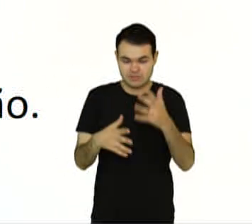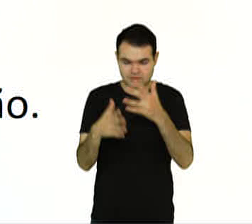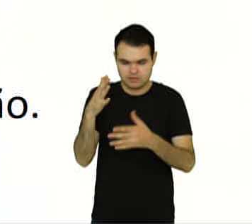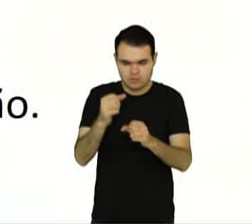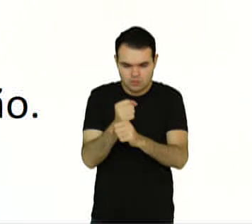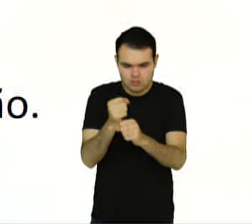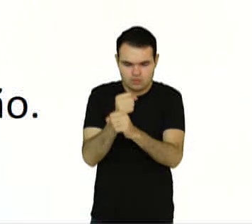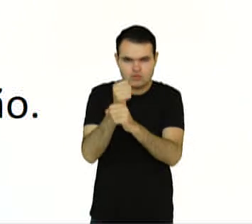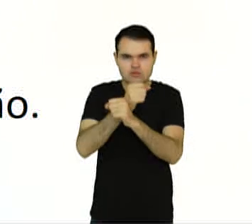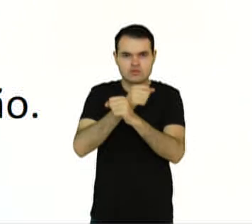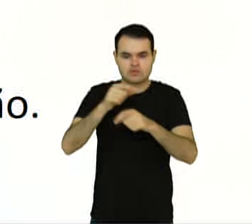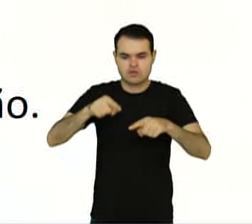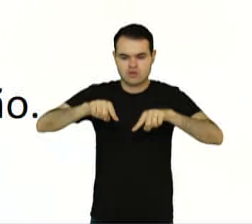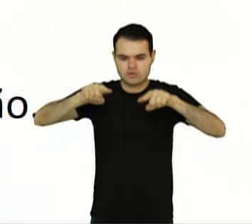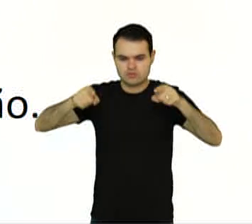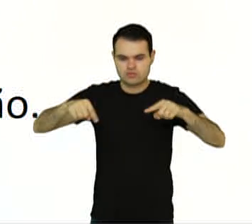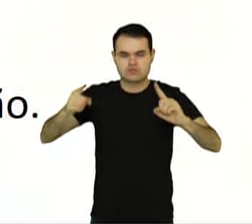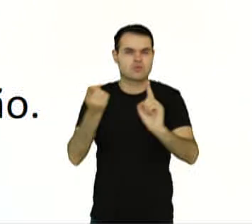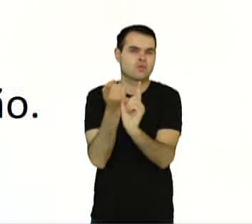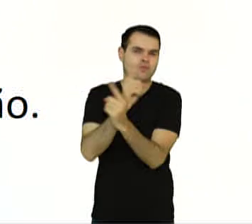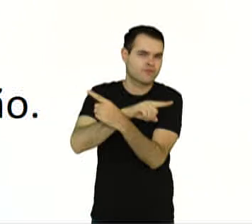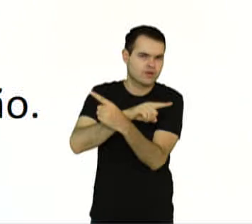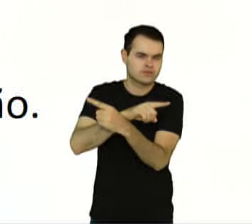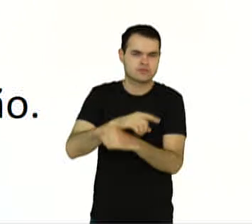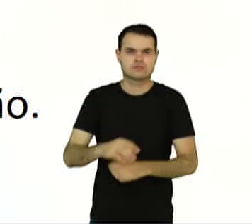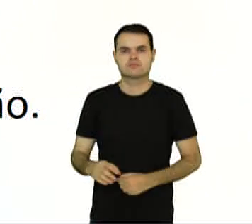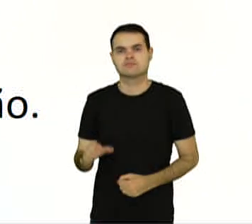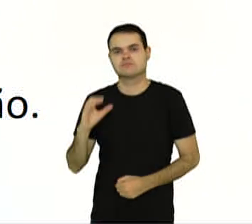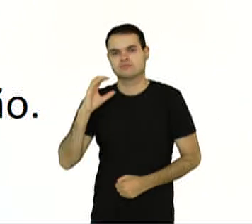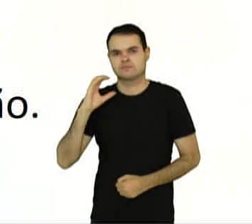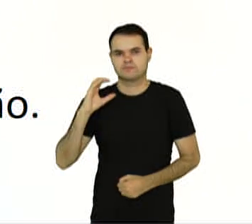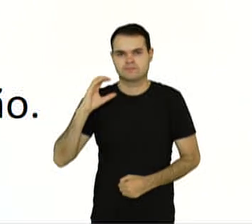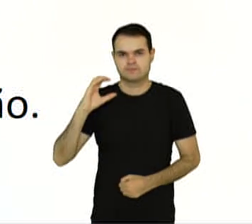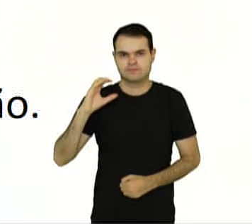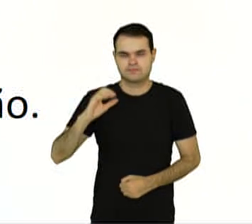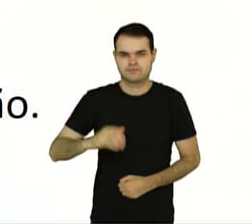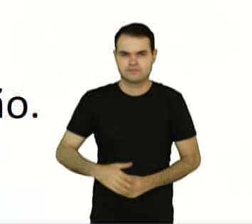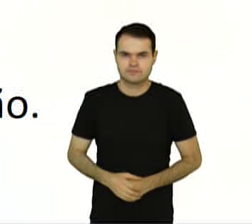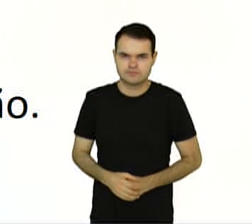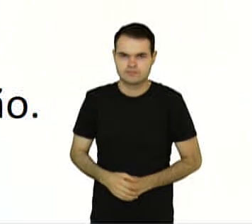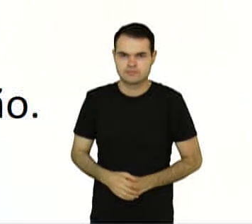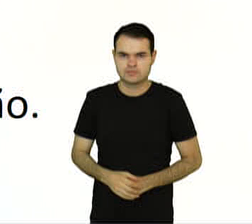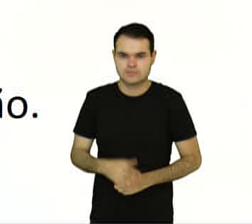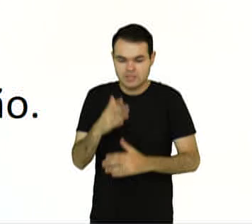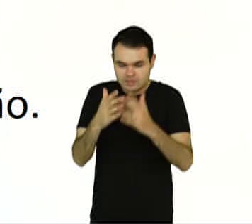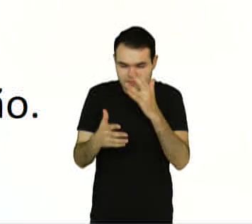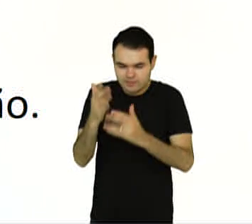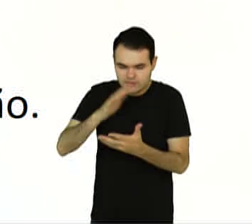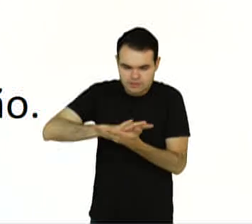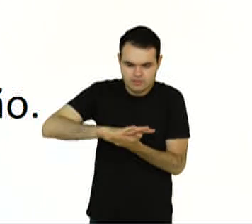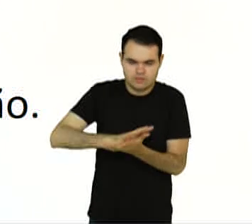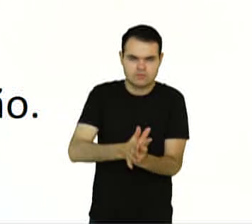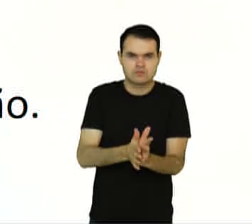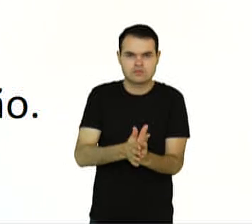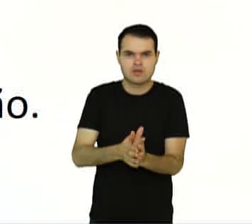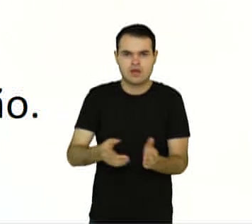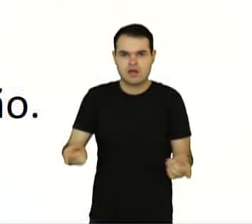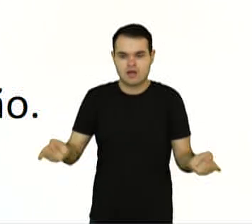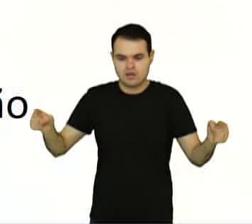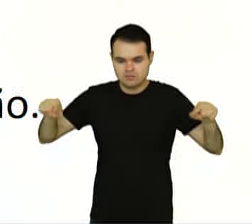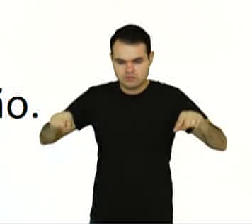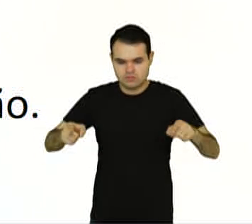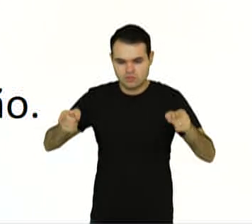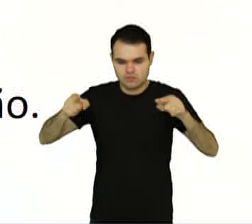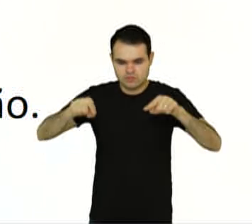ondas encontram-se em fases inversas. Na letra C, na interferência destrutiva, as ondas encontram-se